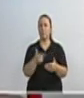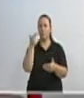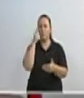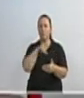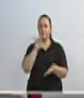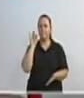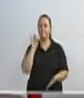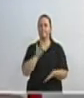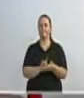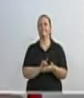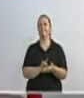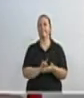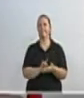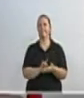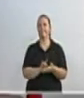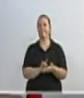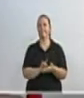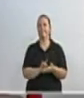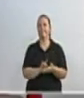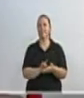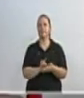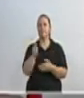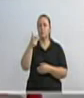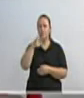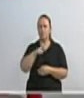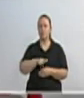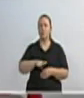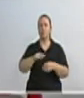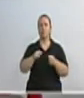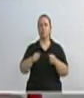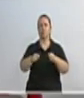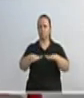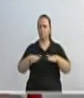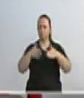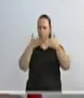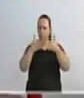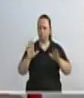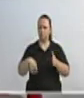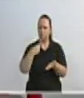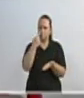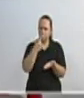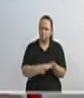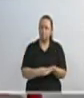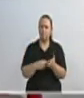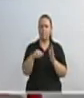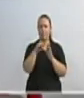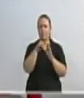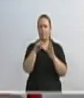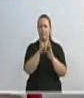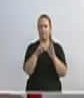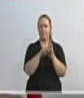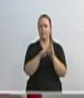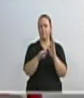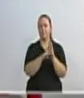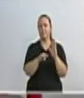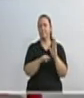possamos, efetivamente, retornarmos a esta casa, aí sim, cumprido o rito aí das